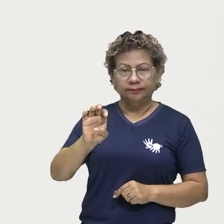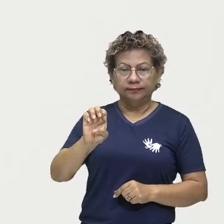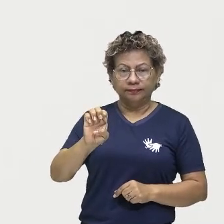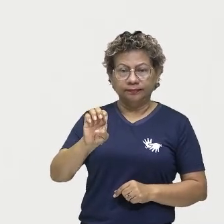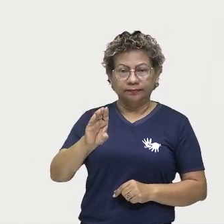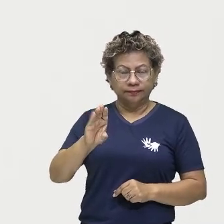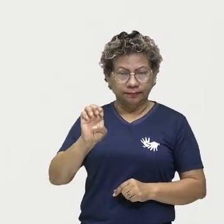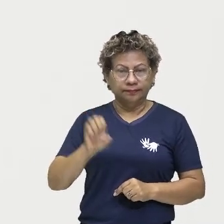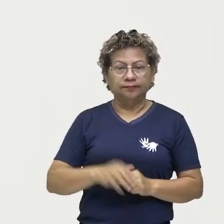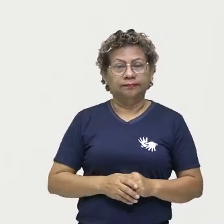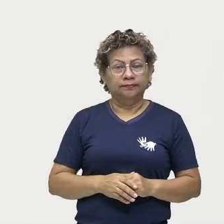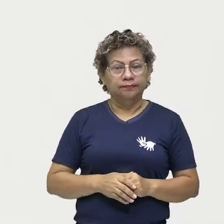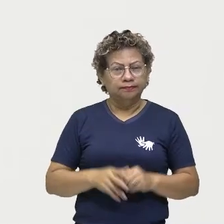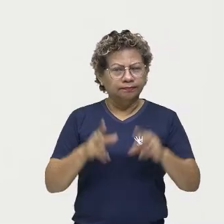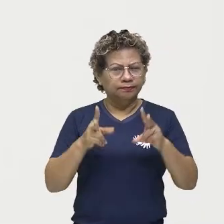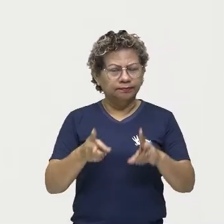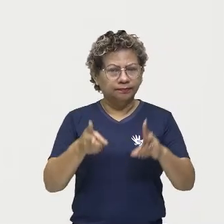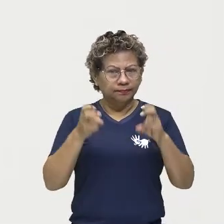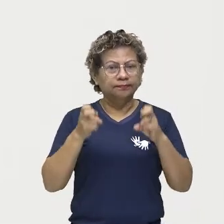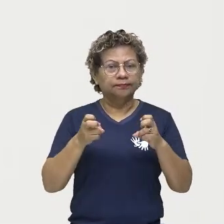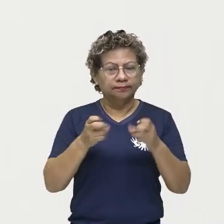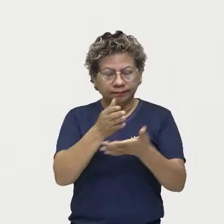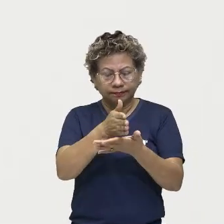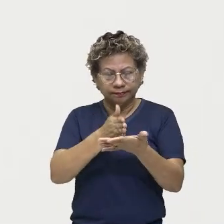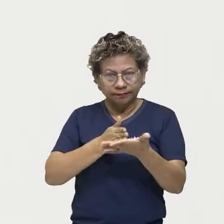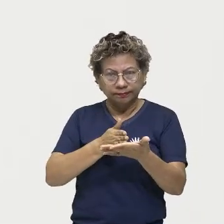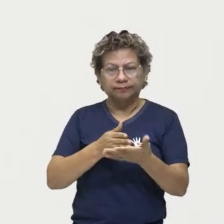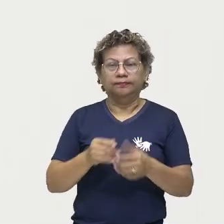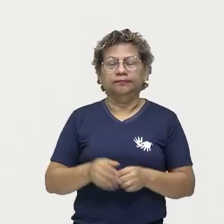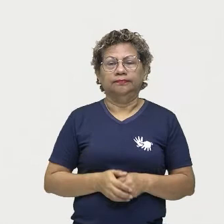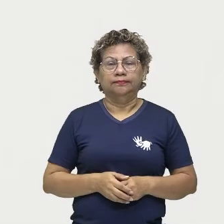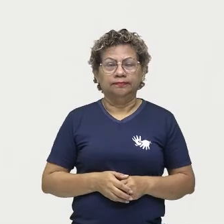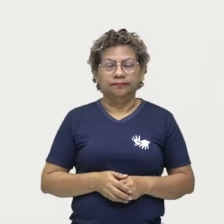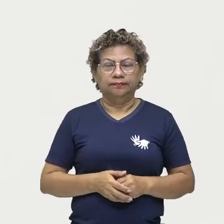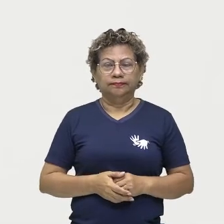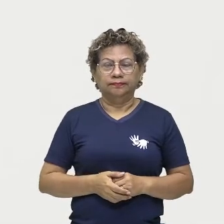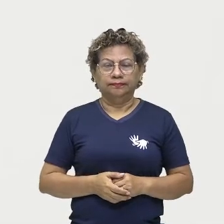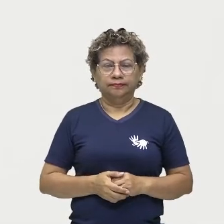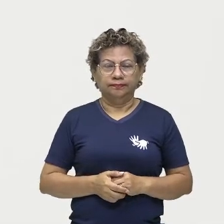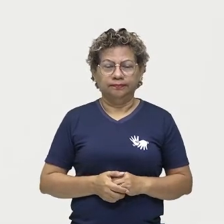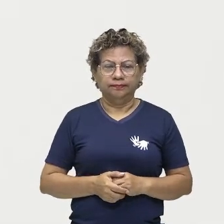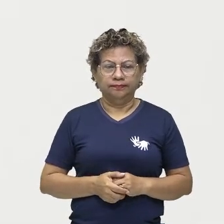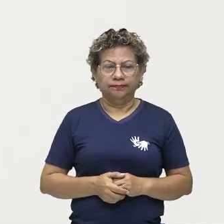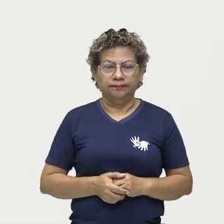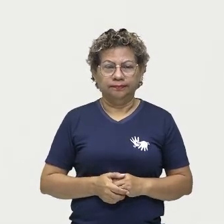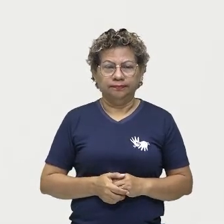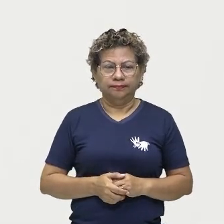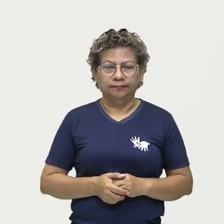até M1 é 1/3.